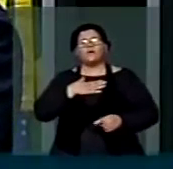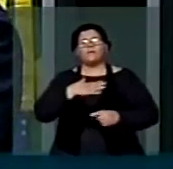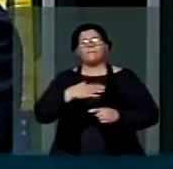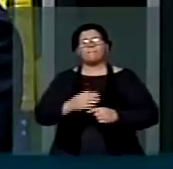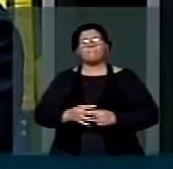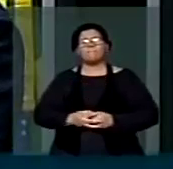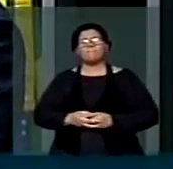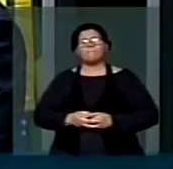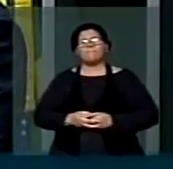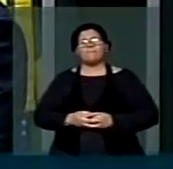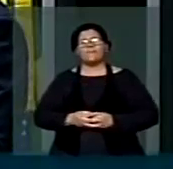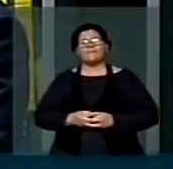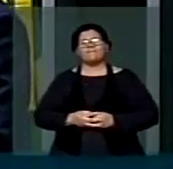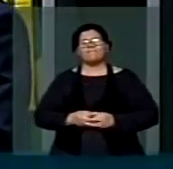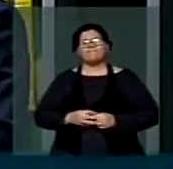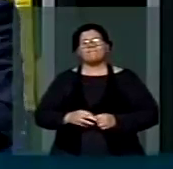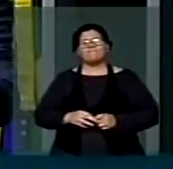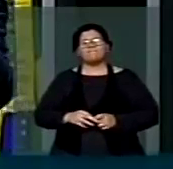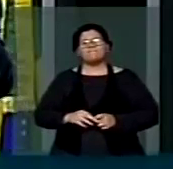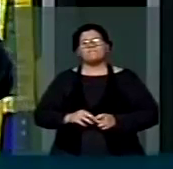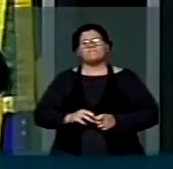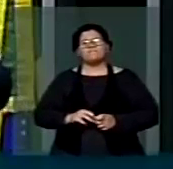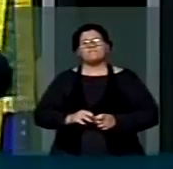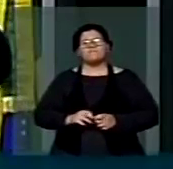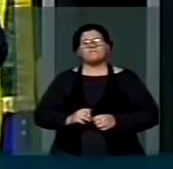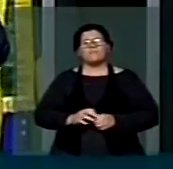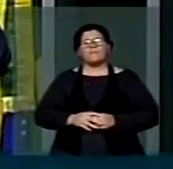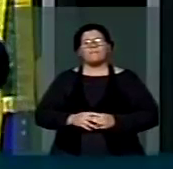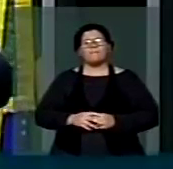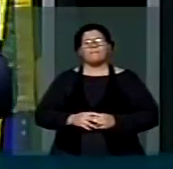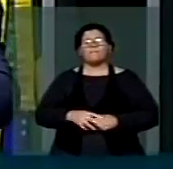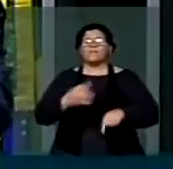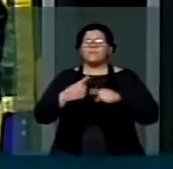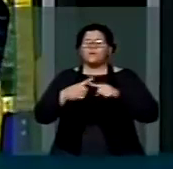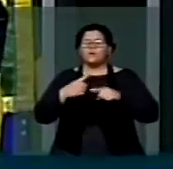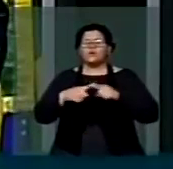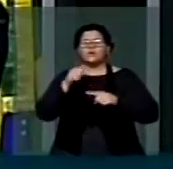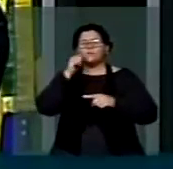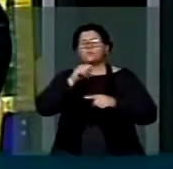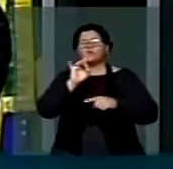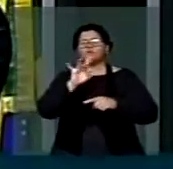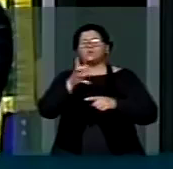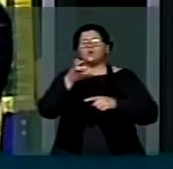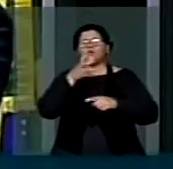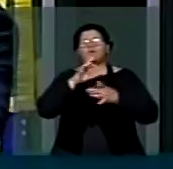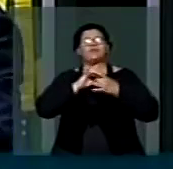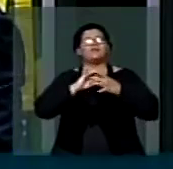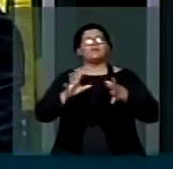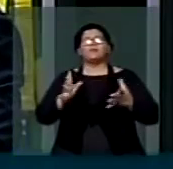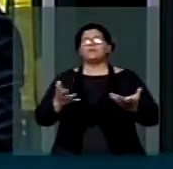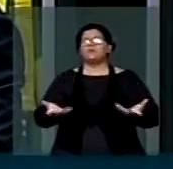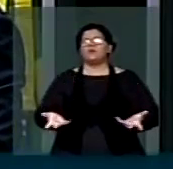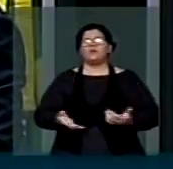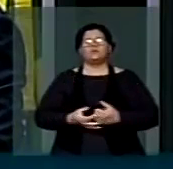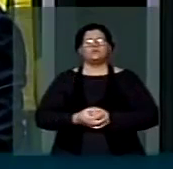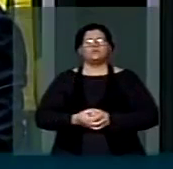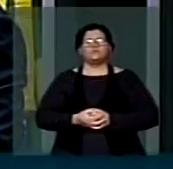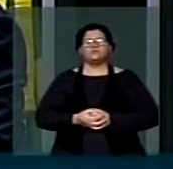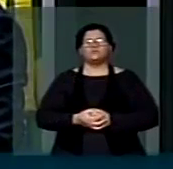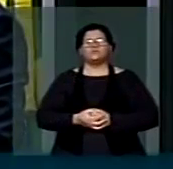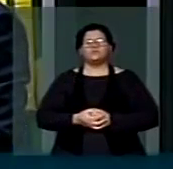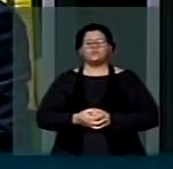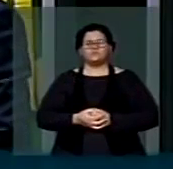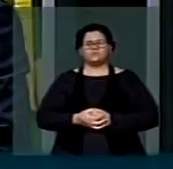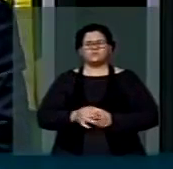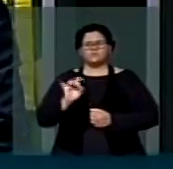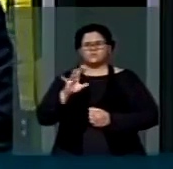de ter gritado: liberdade, liberdade, abra as asas sobre nós.